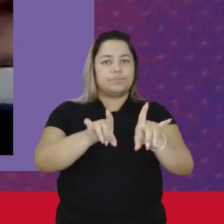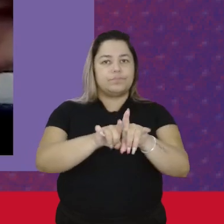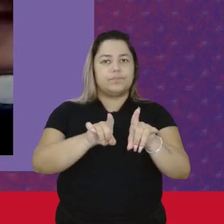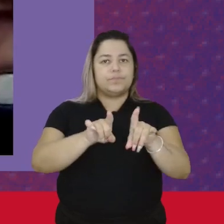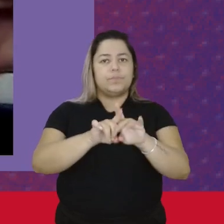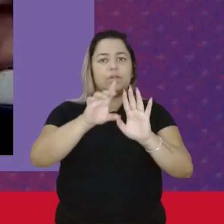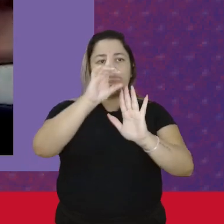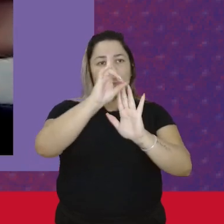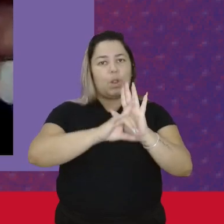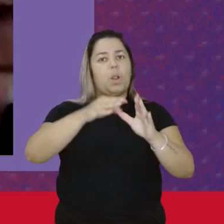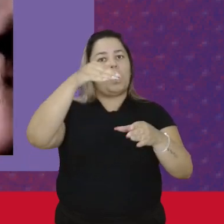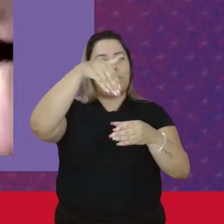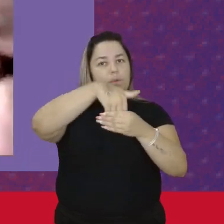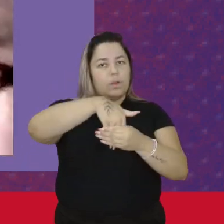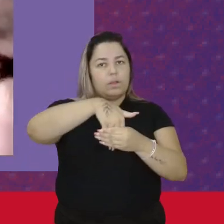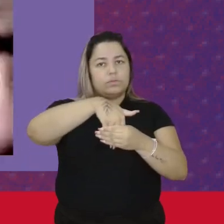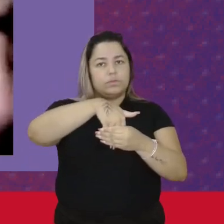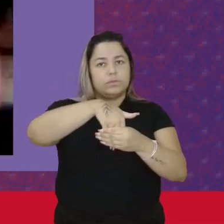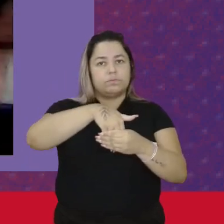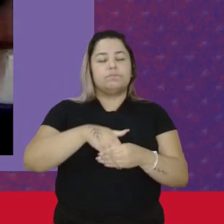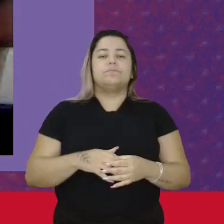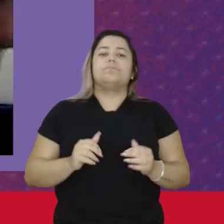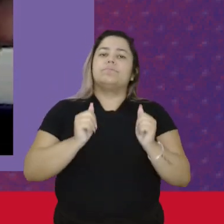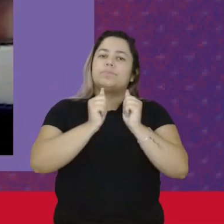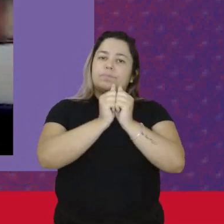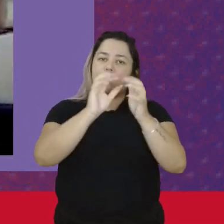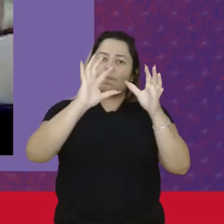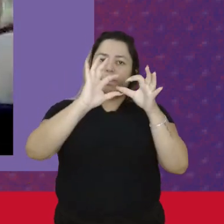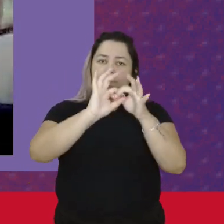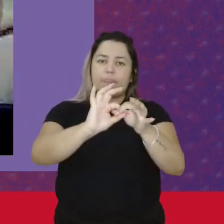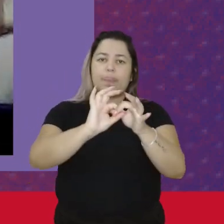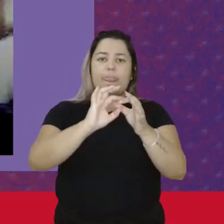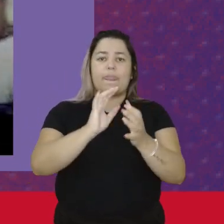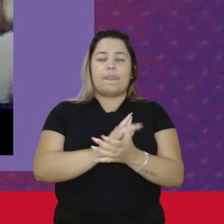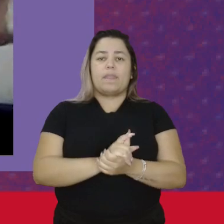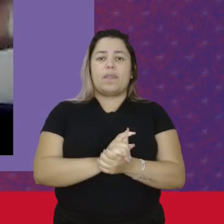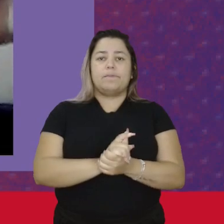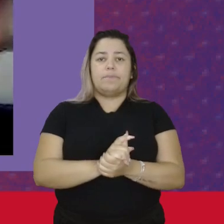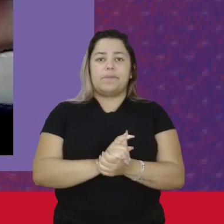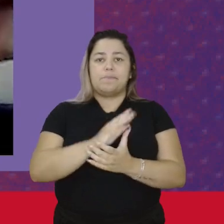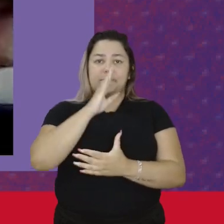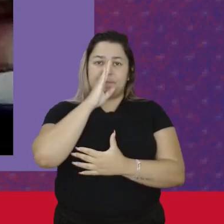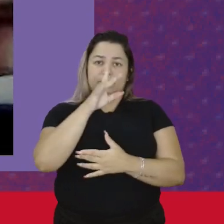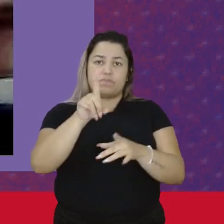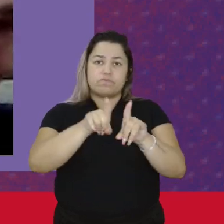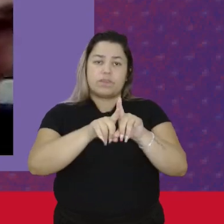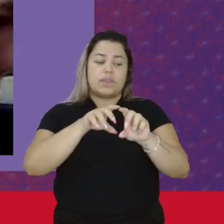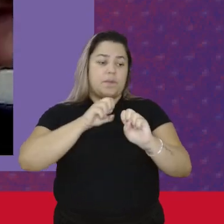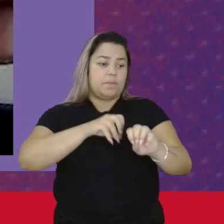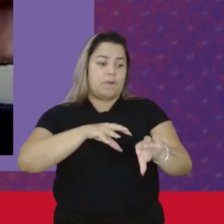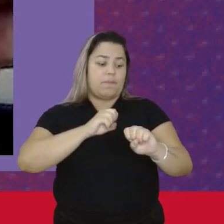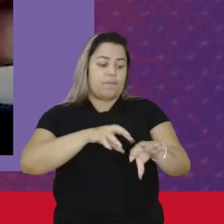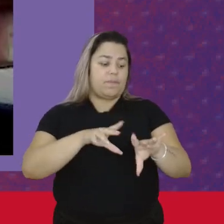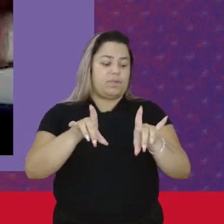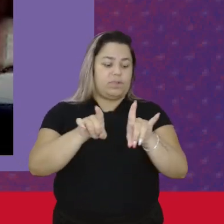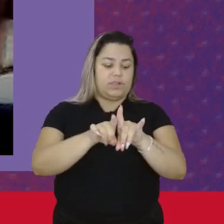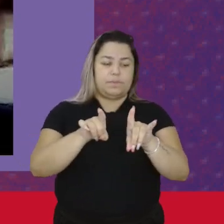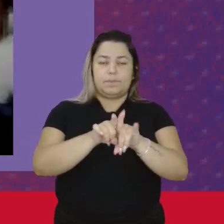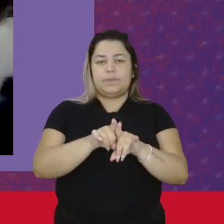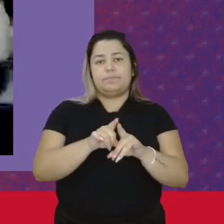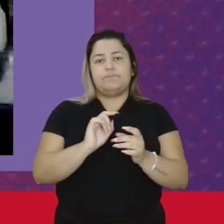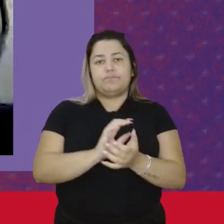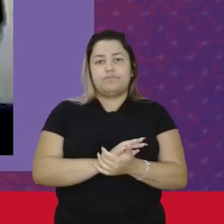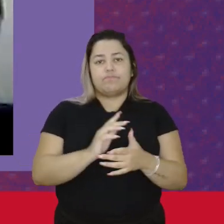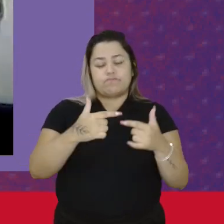direito ao voto, mas junto é uma questão de que, principalmente da educação, né? Nas condições